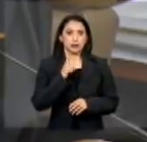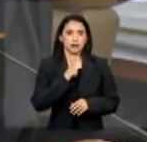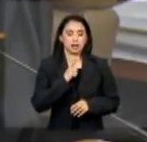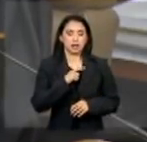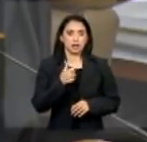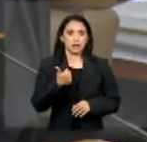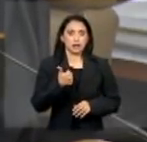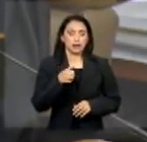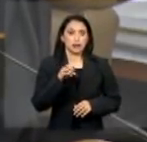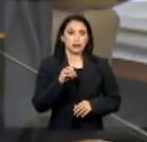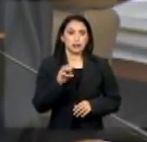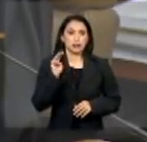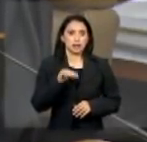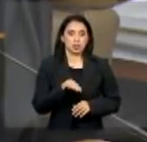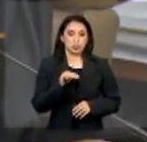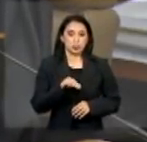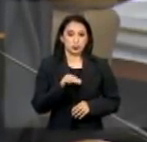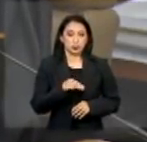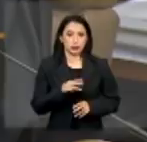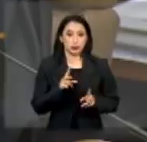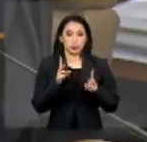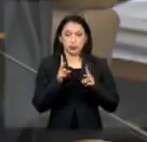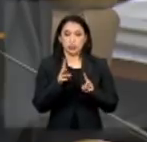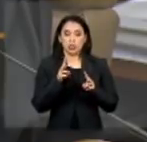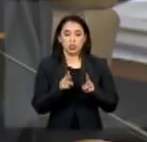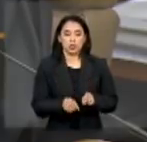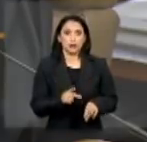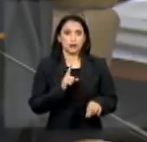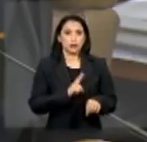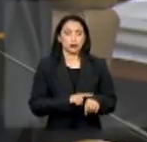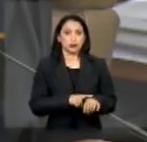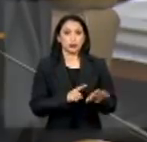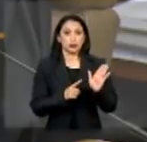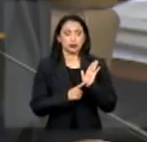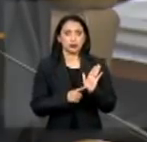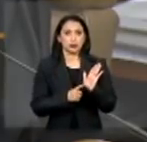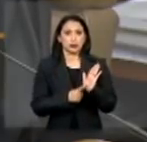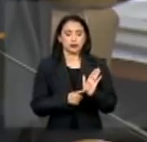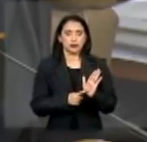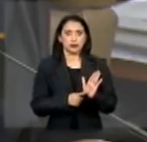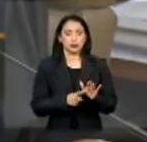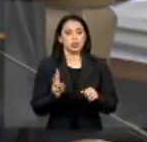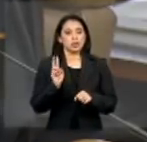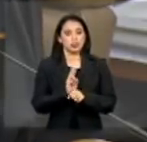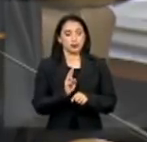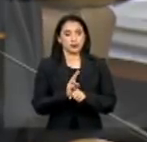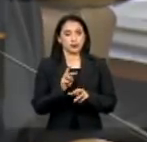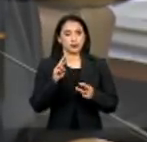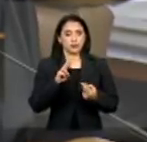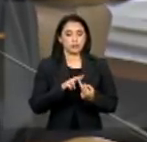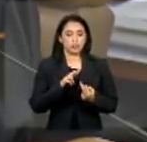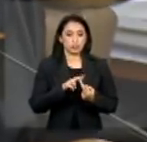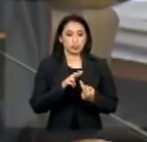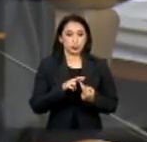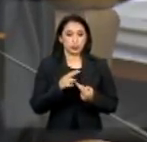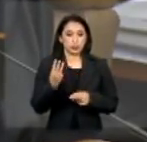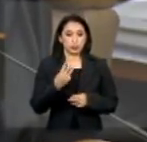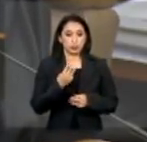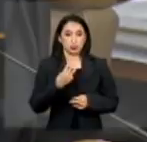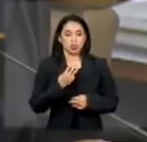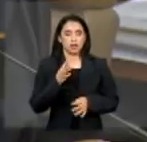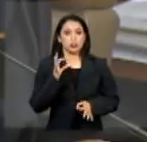minutos prorrogáveis por igual período o tempo de manifestação da defesa para o terceiro o juiz